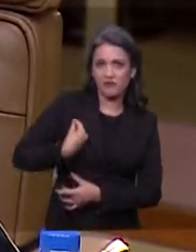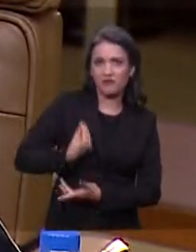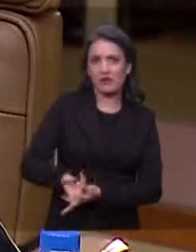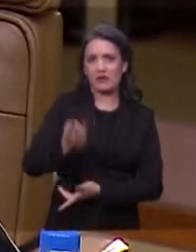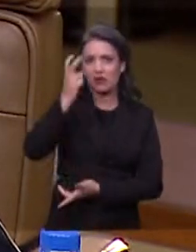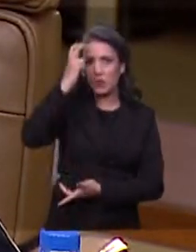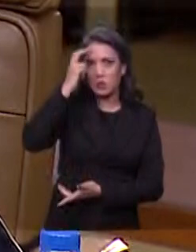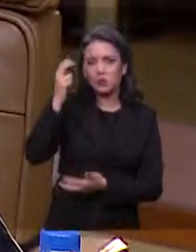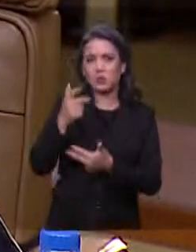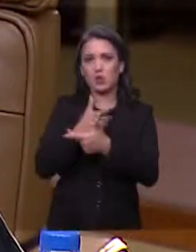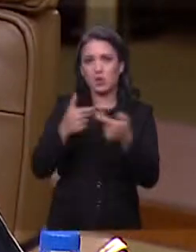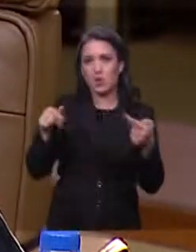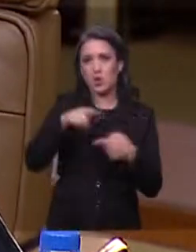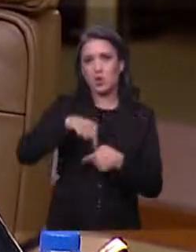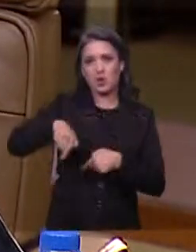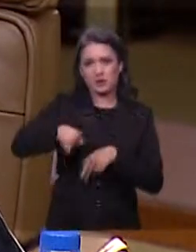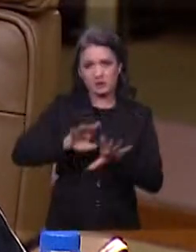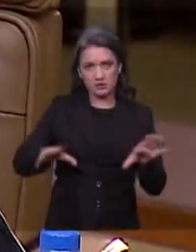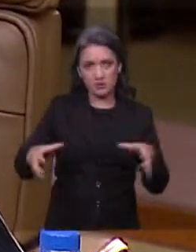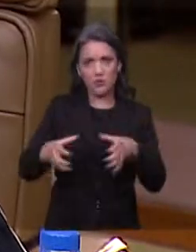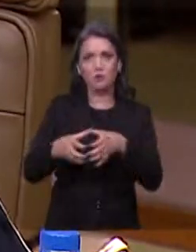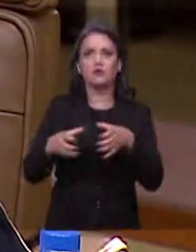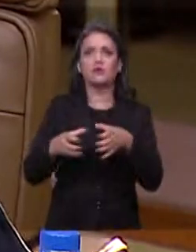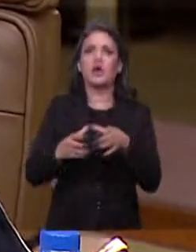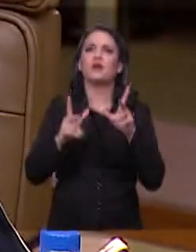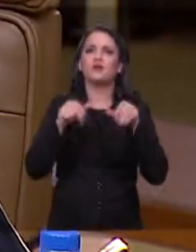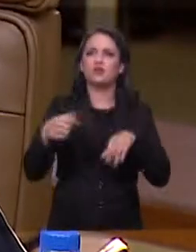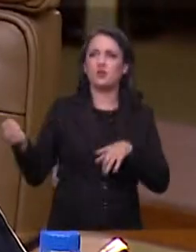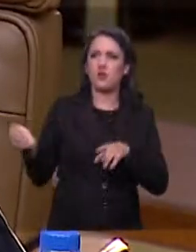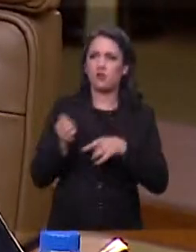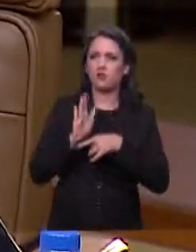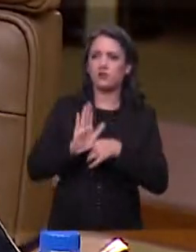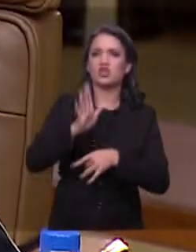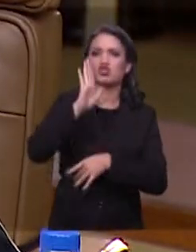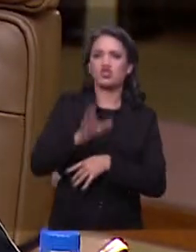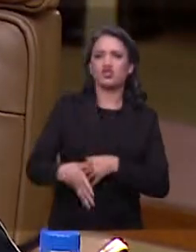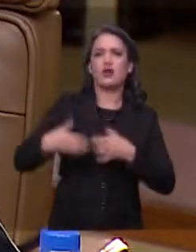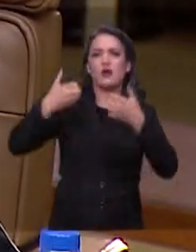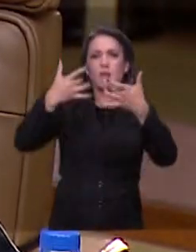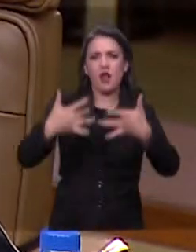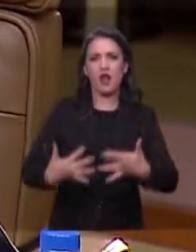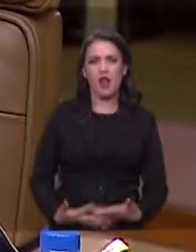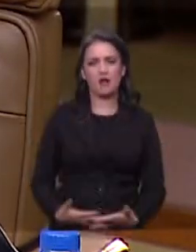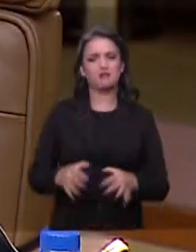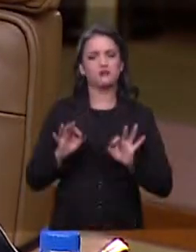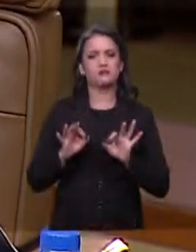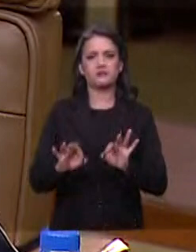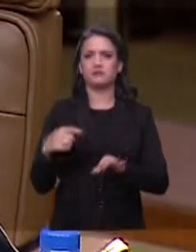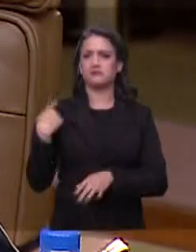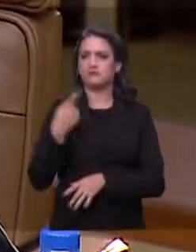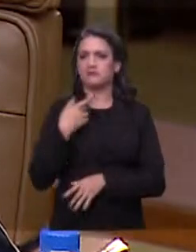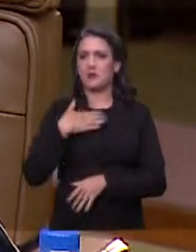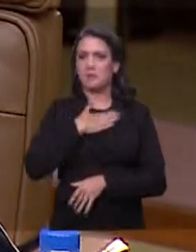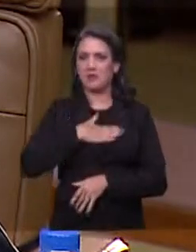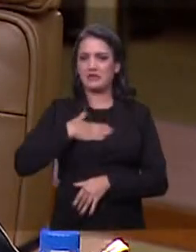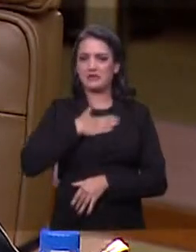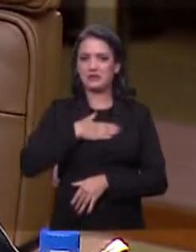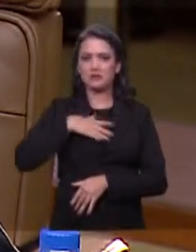viver, como, aliás, bem pontuado nas sustentações orais que tivemos aqui o prazer de